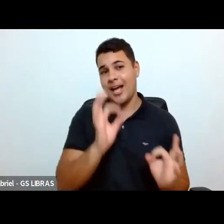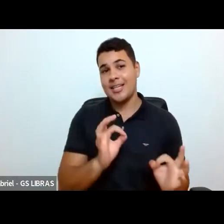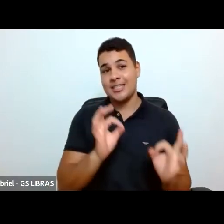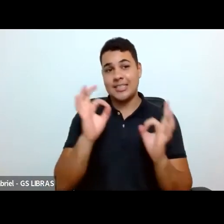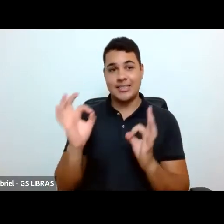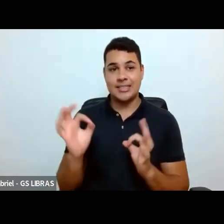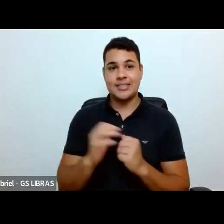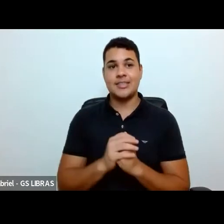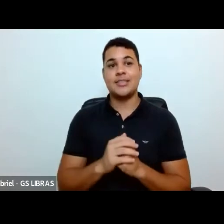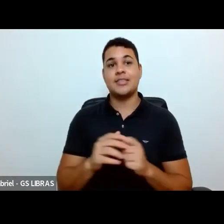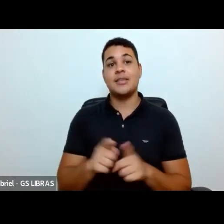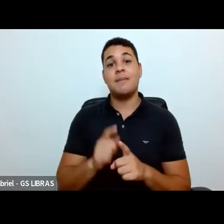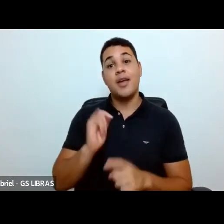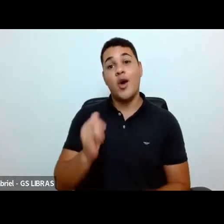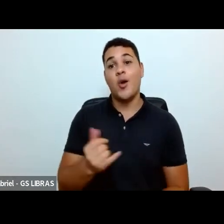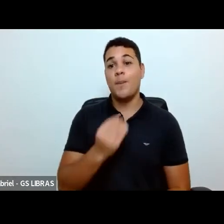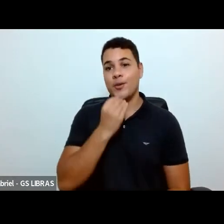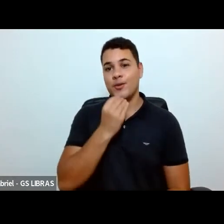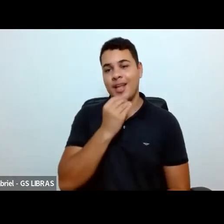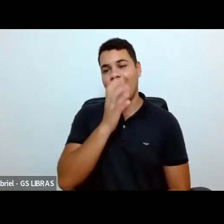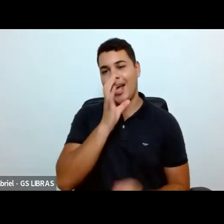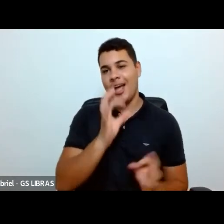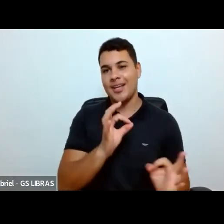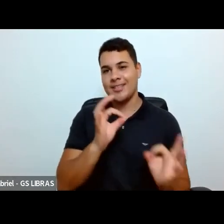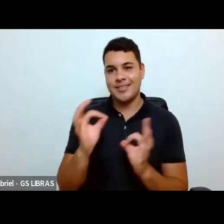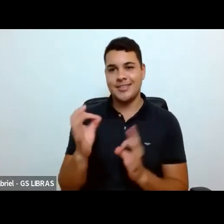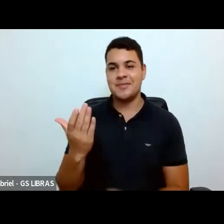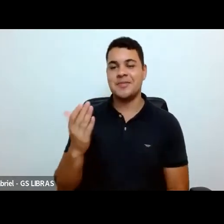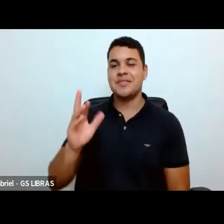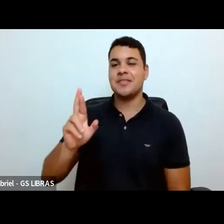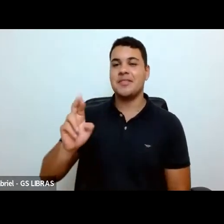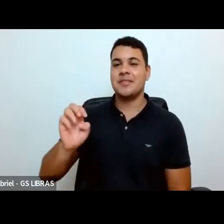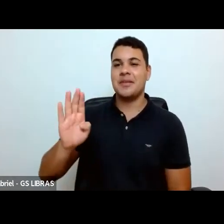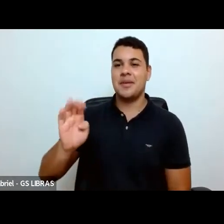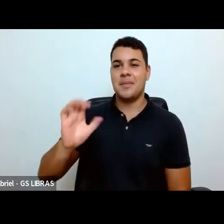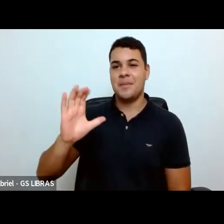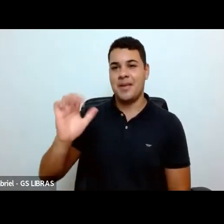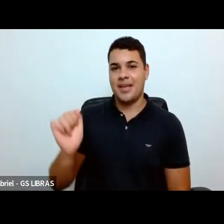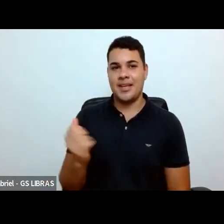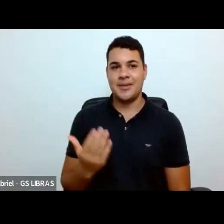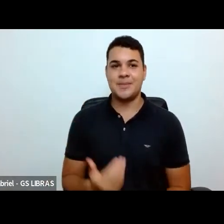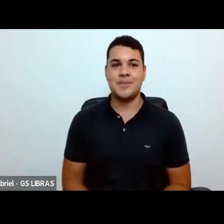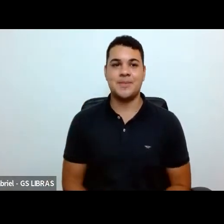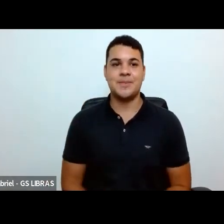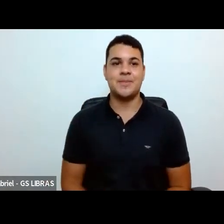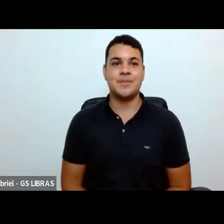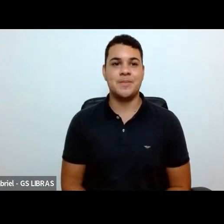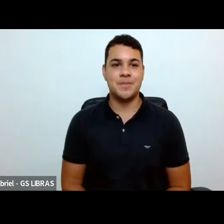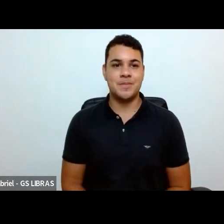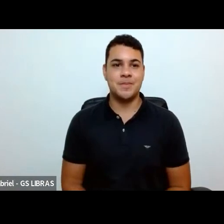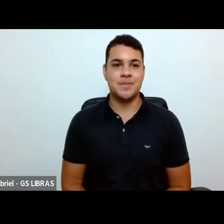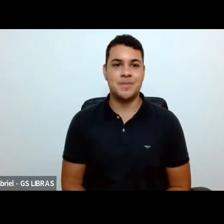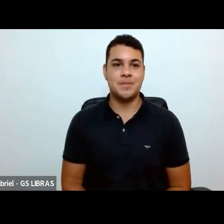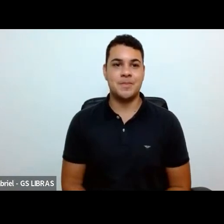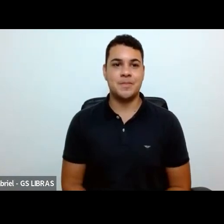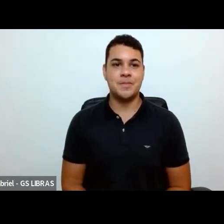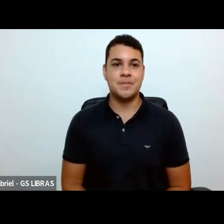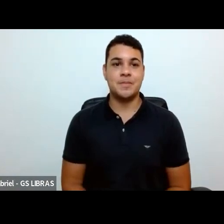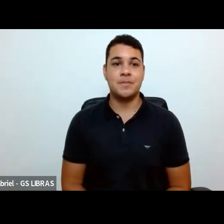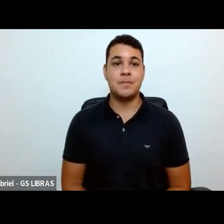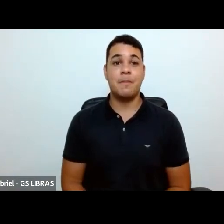a oportunidade de ouvi-la, né? Ouvir a interpretação. Nós temos mais